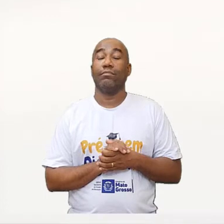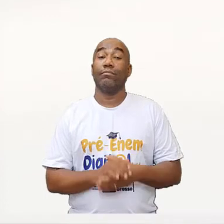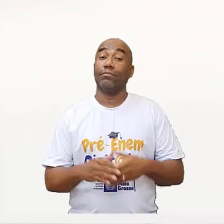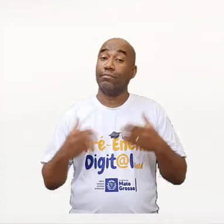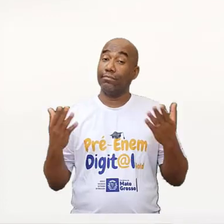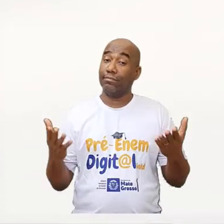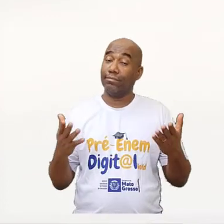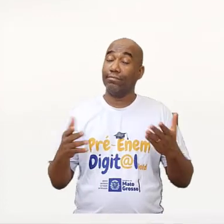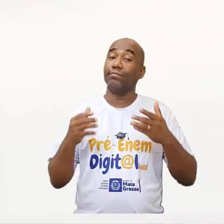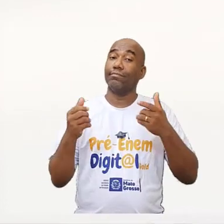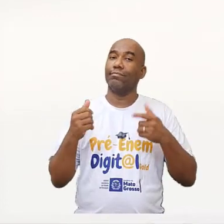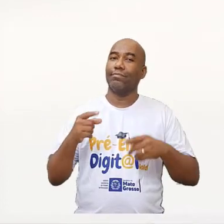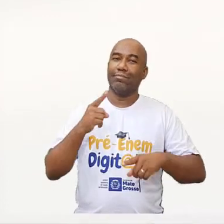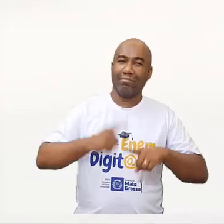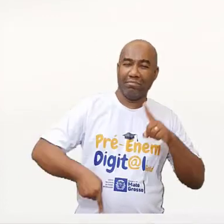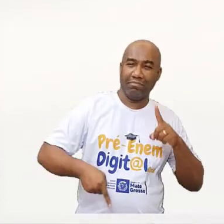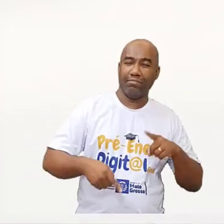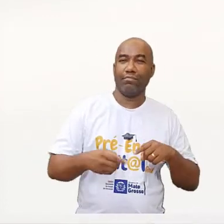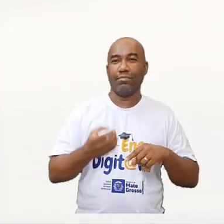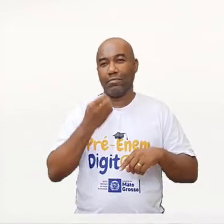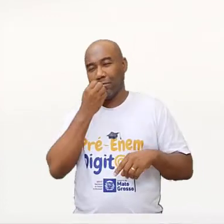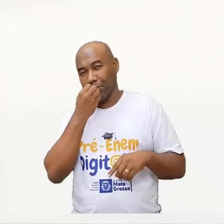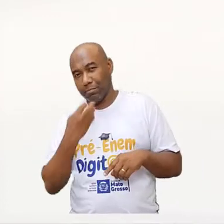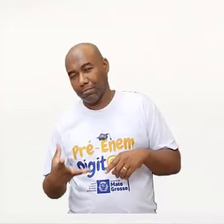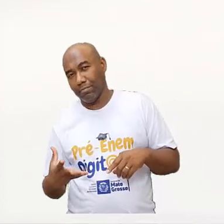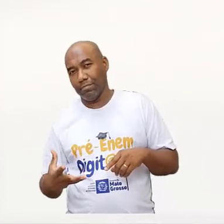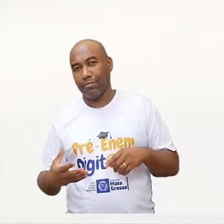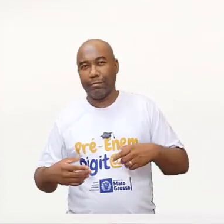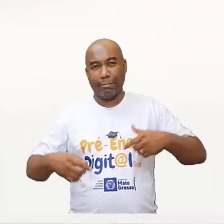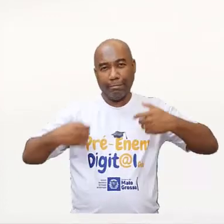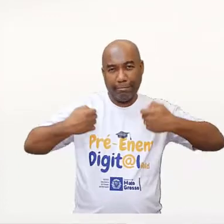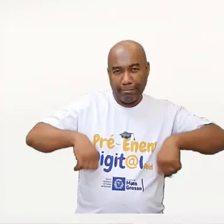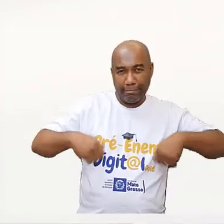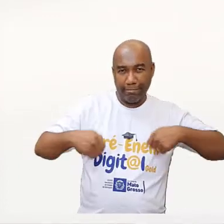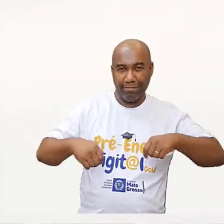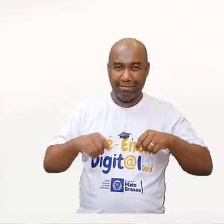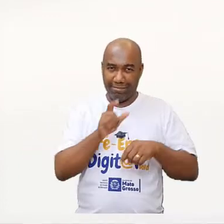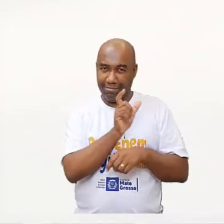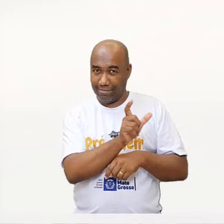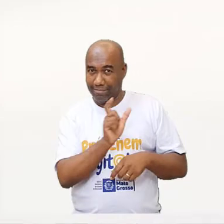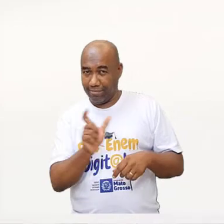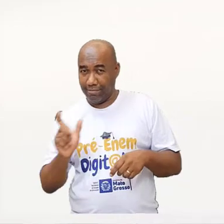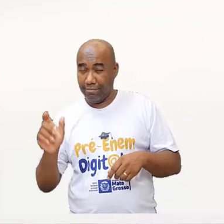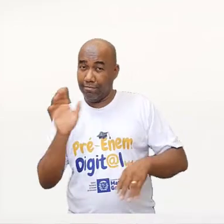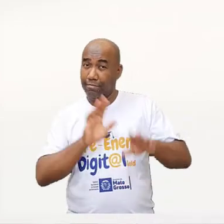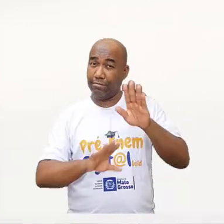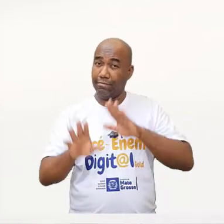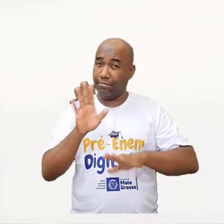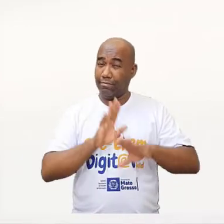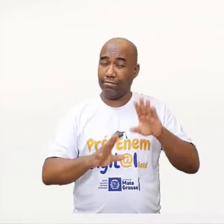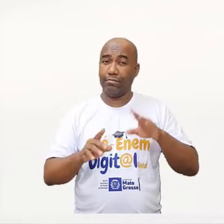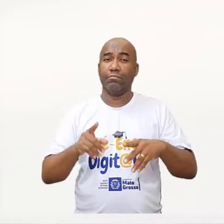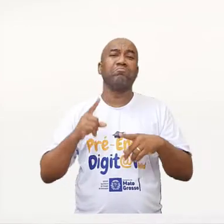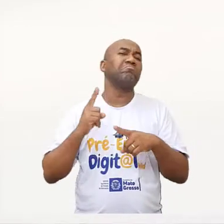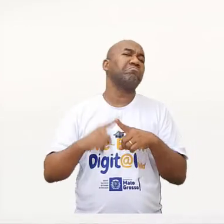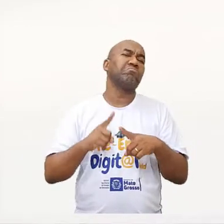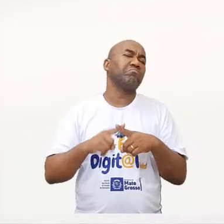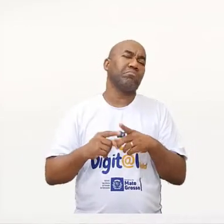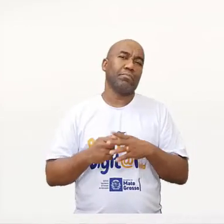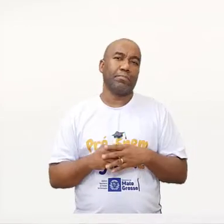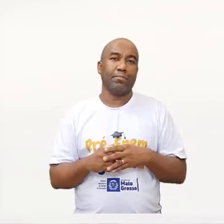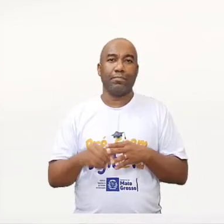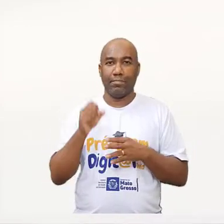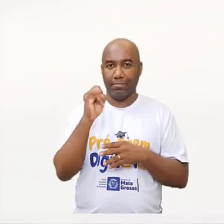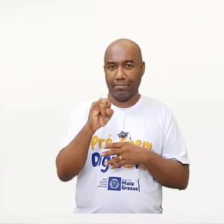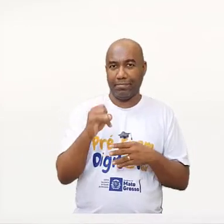bom, é proibido, é necessário. Tome cuidado com essas expressões. Por quê?